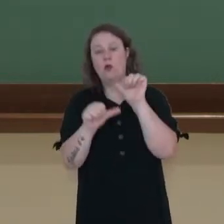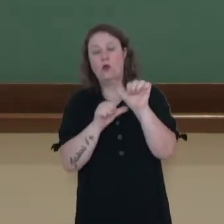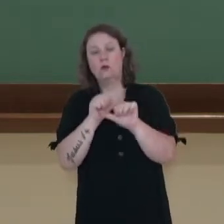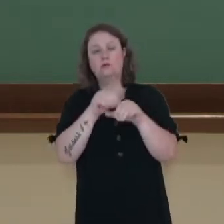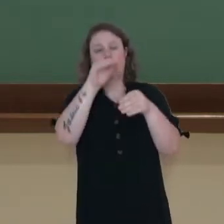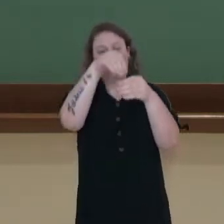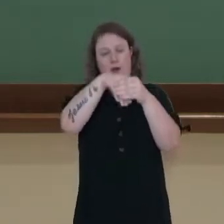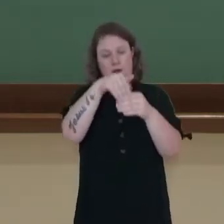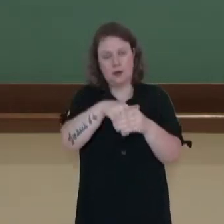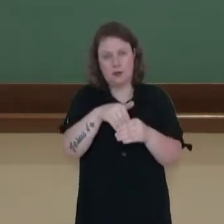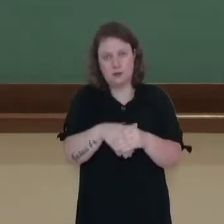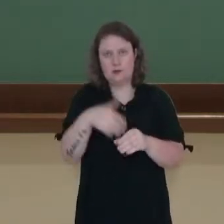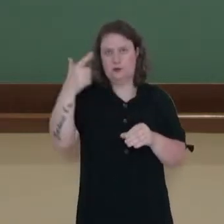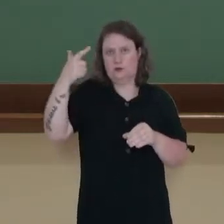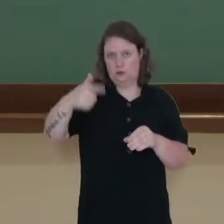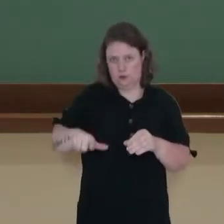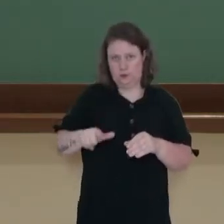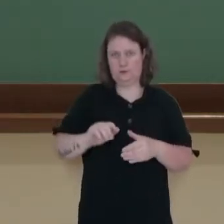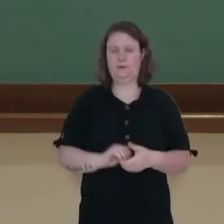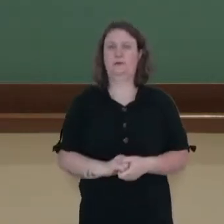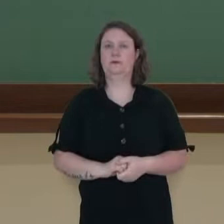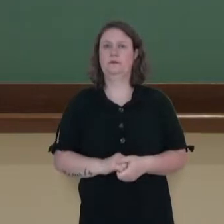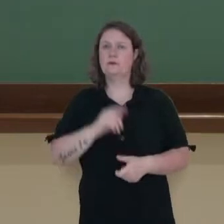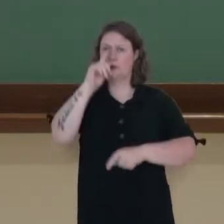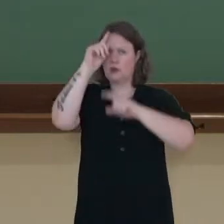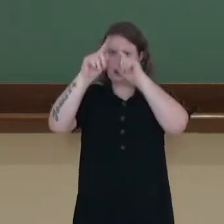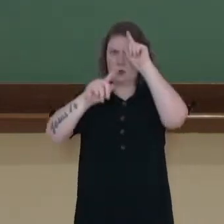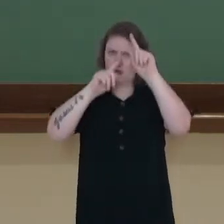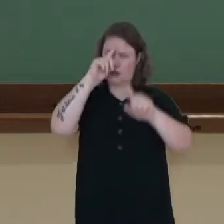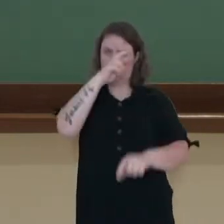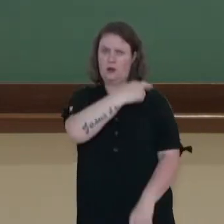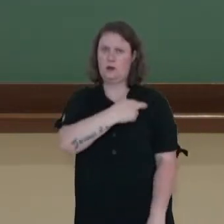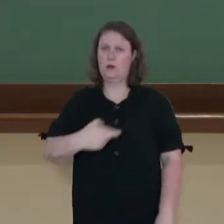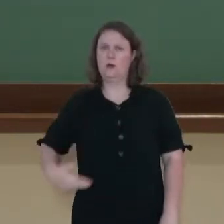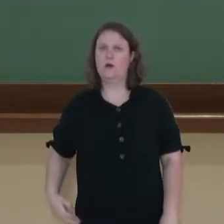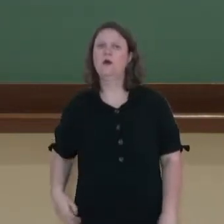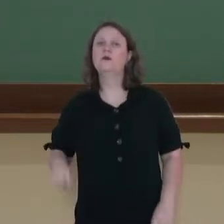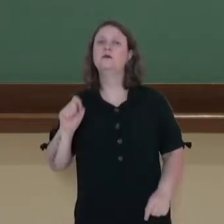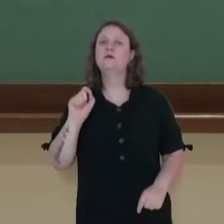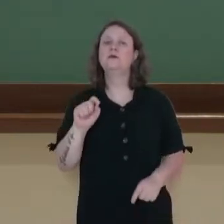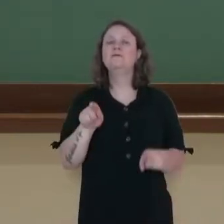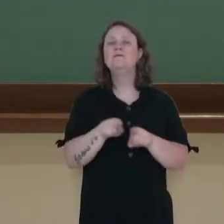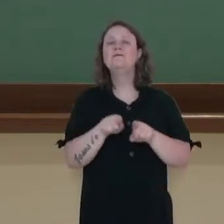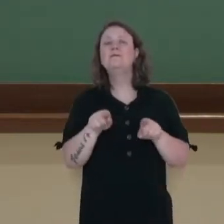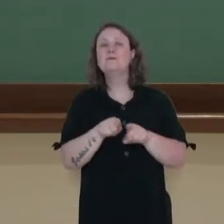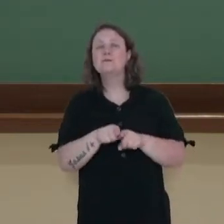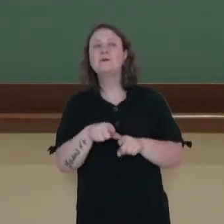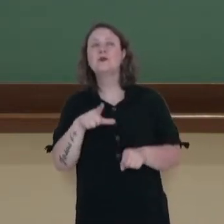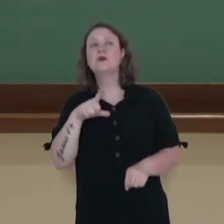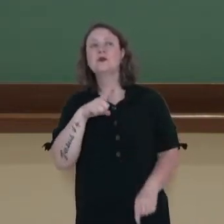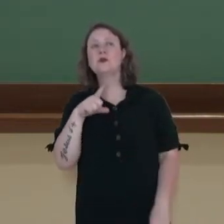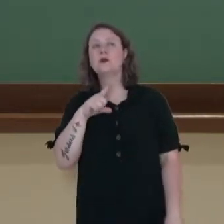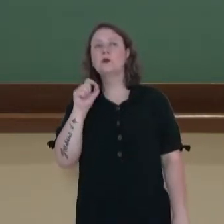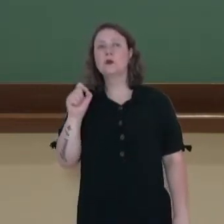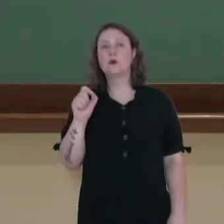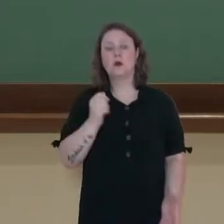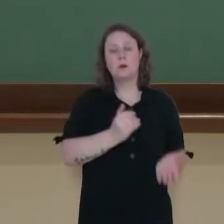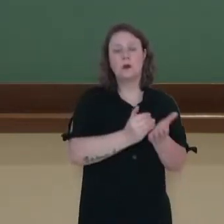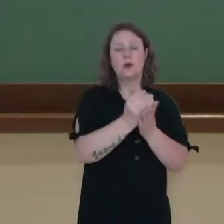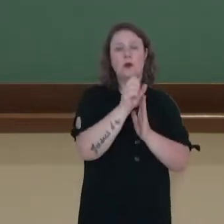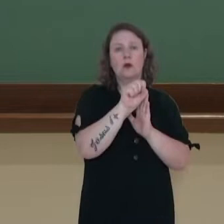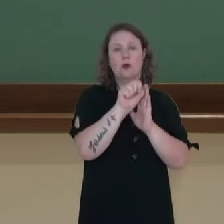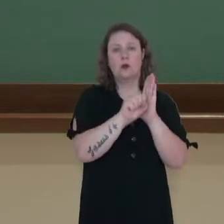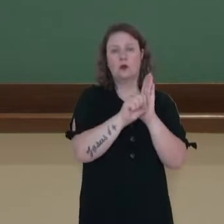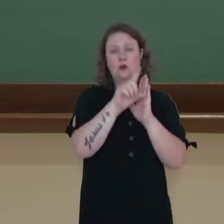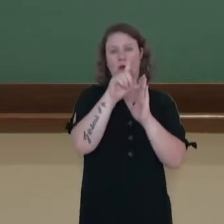presidência da República, né? E as ideias republicanas, elas estiveram sim presentes no Brasil, né, desde o século XVIII,